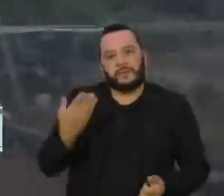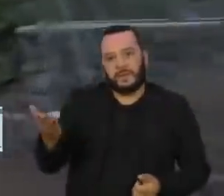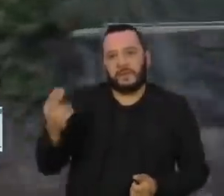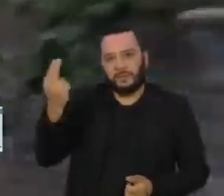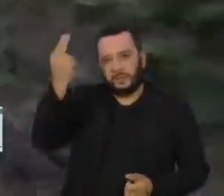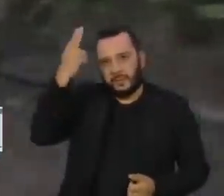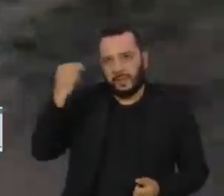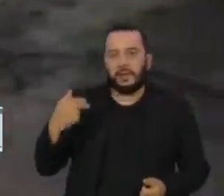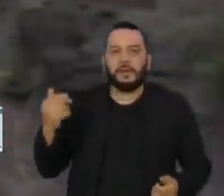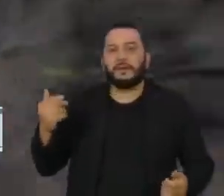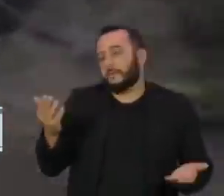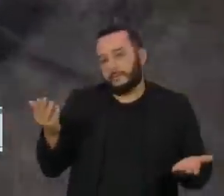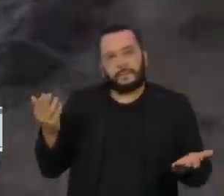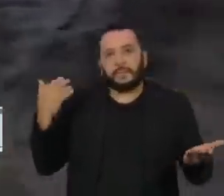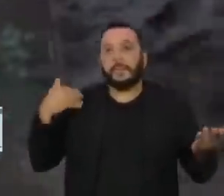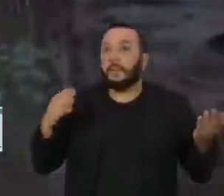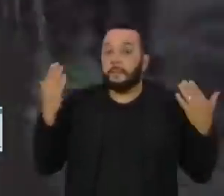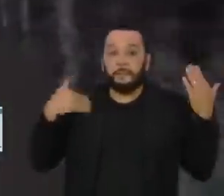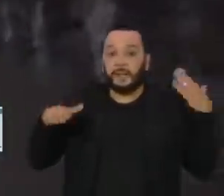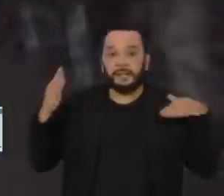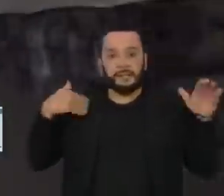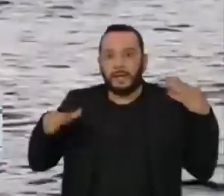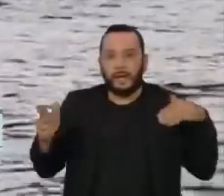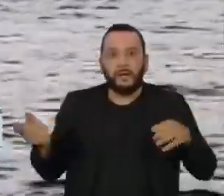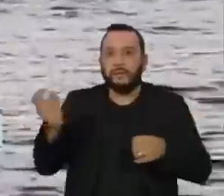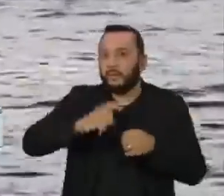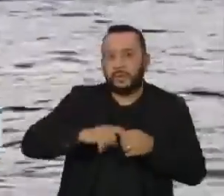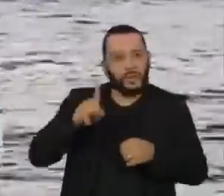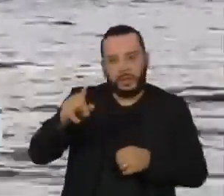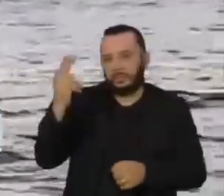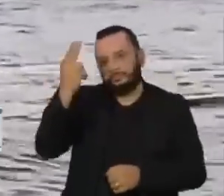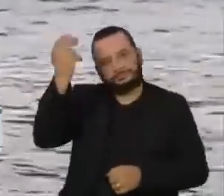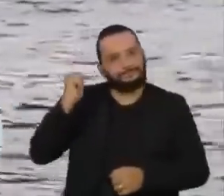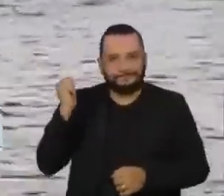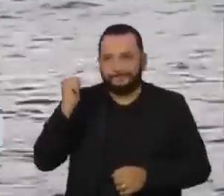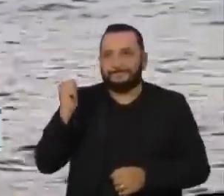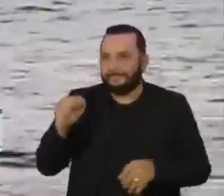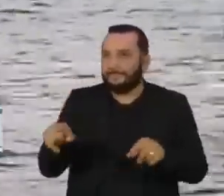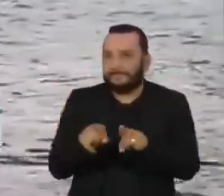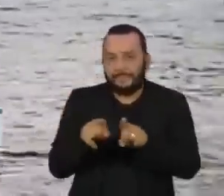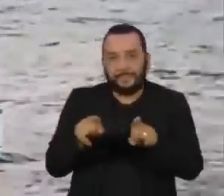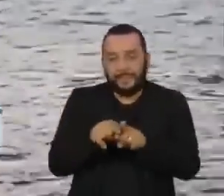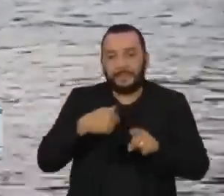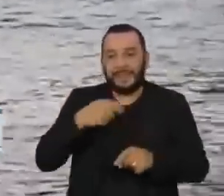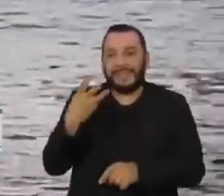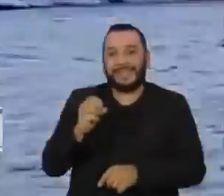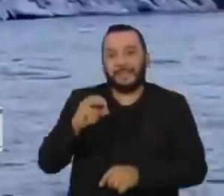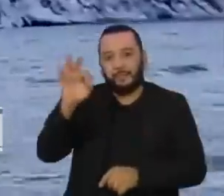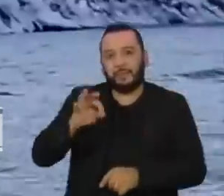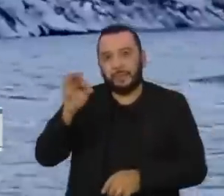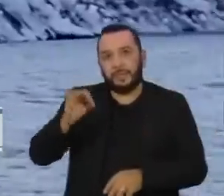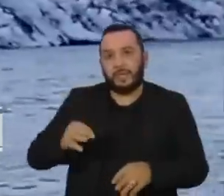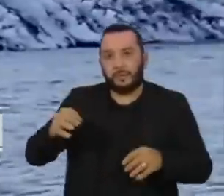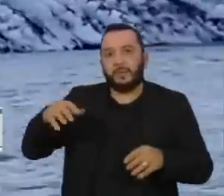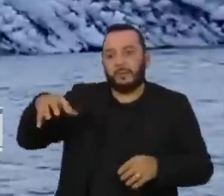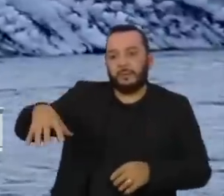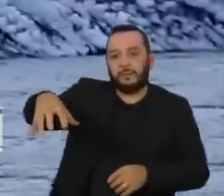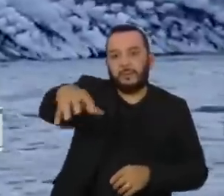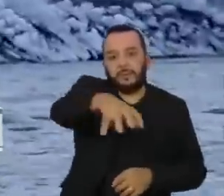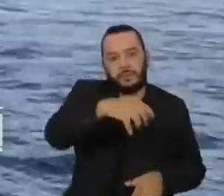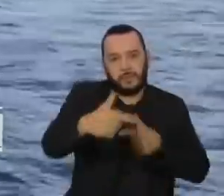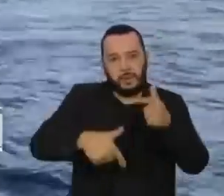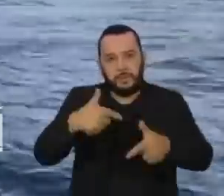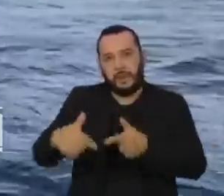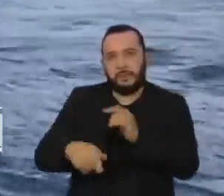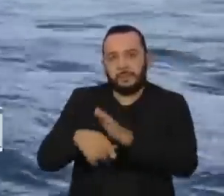o turismo não tem tempo previsto para ser retomado e mais de trinta por cento dos postos de trabalho ligados